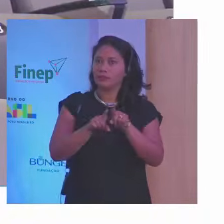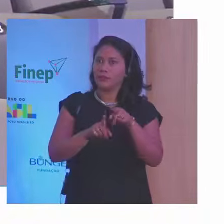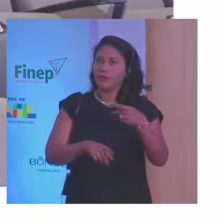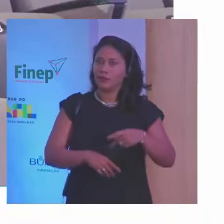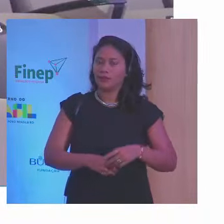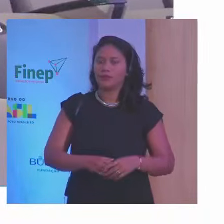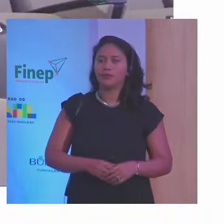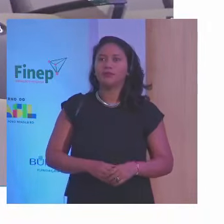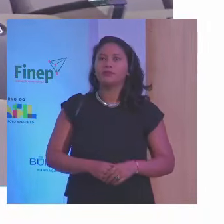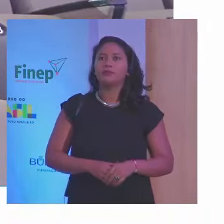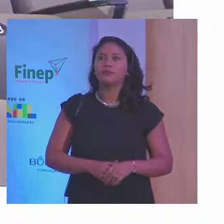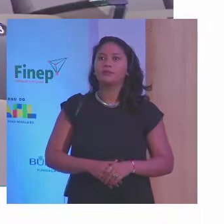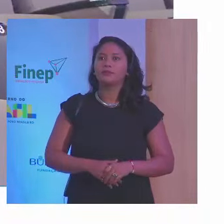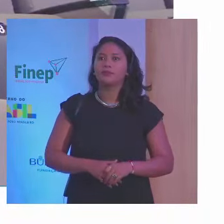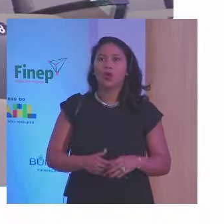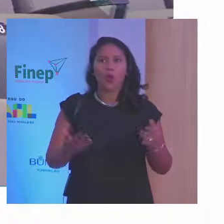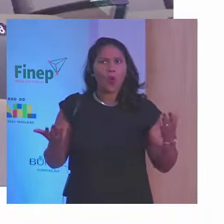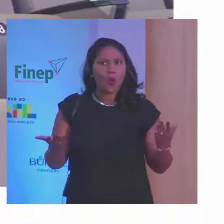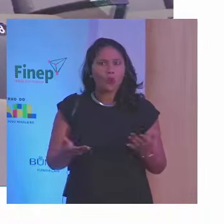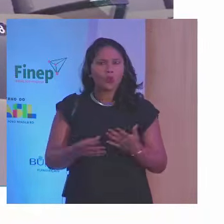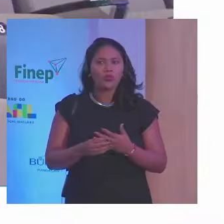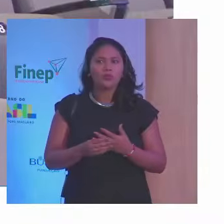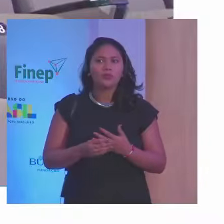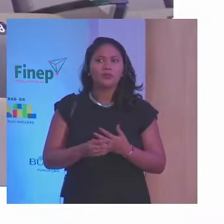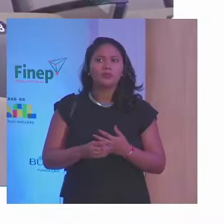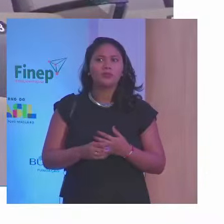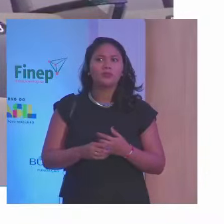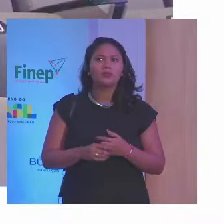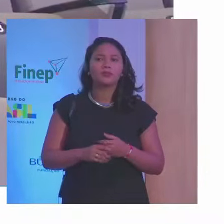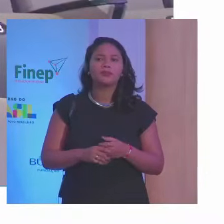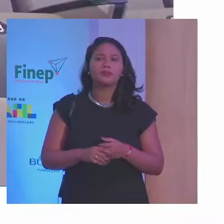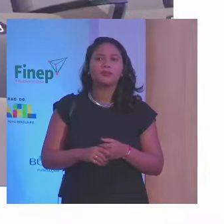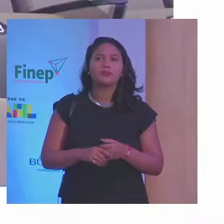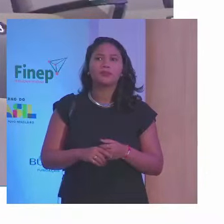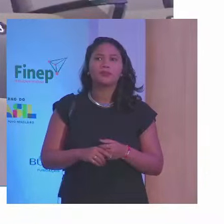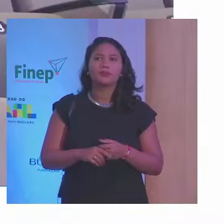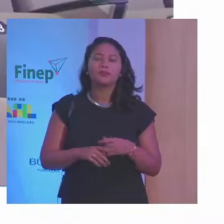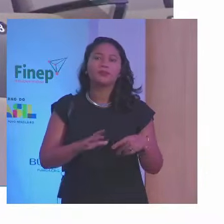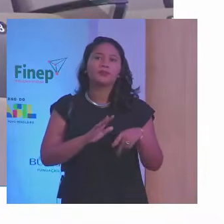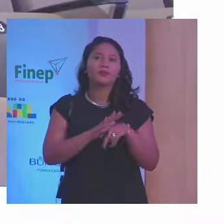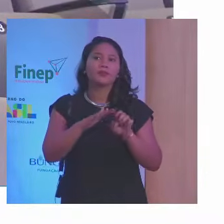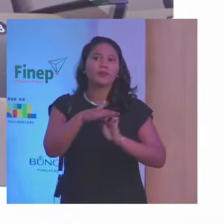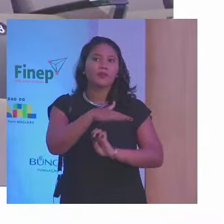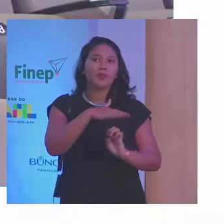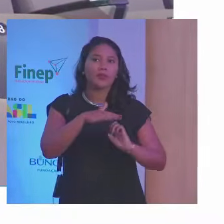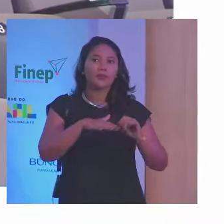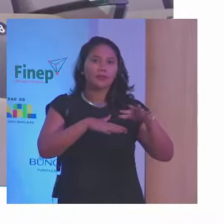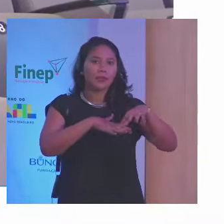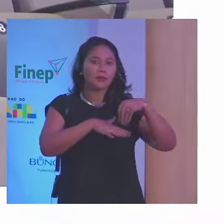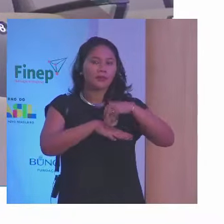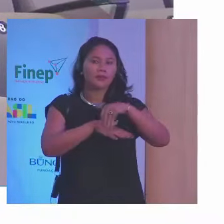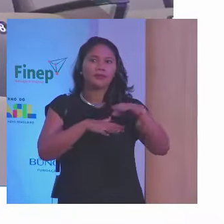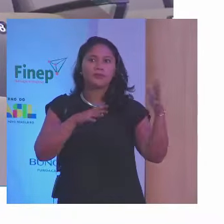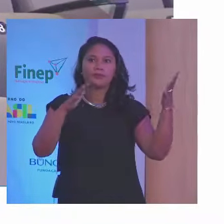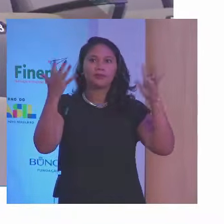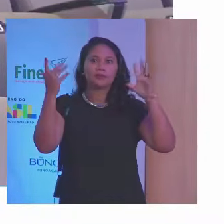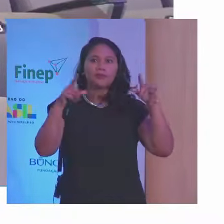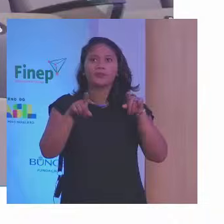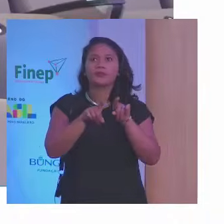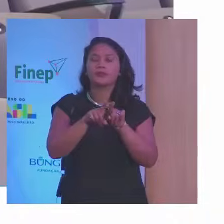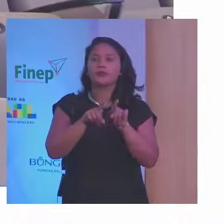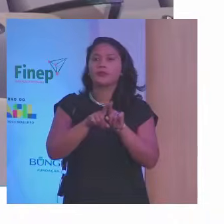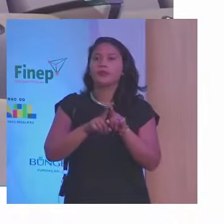Rio. Isso, hoje em dia, para as empresas que fazem esses mapeamentos climáticos e